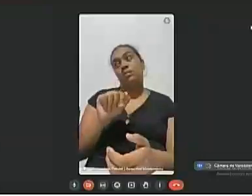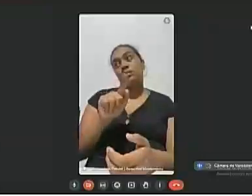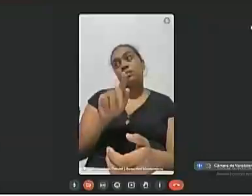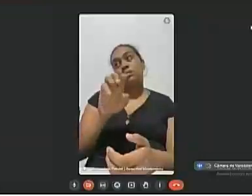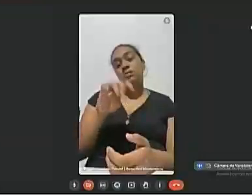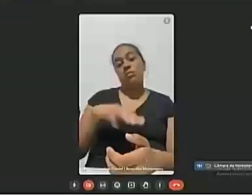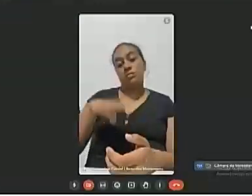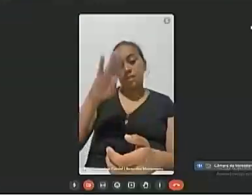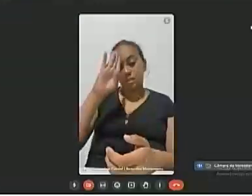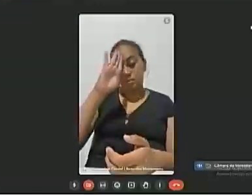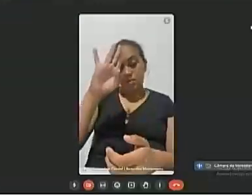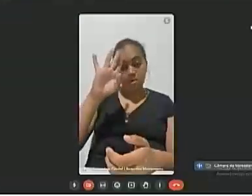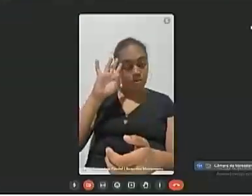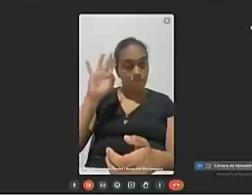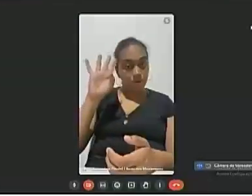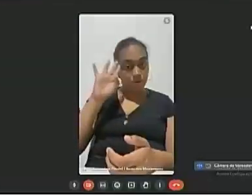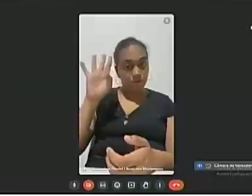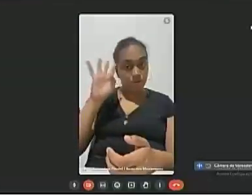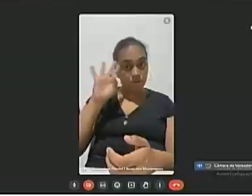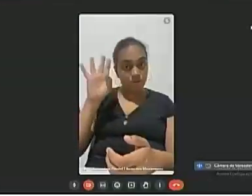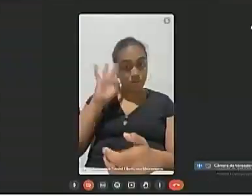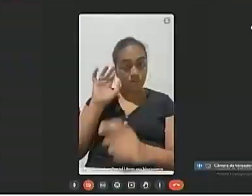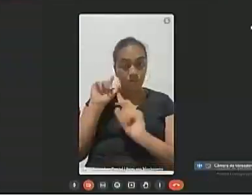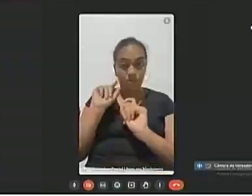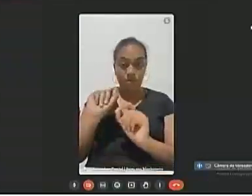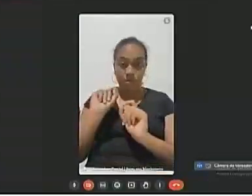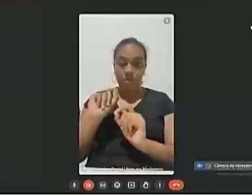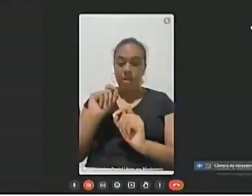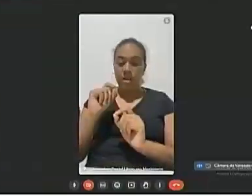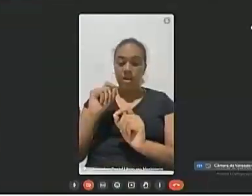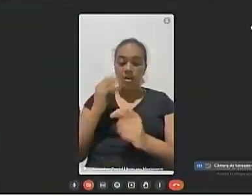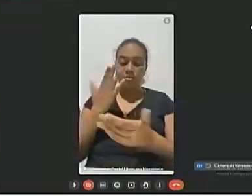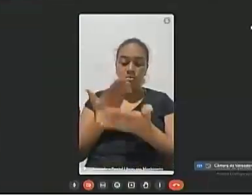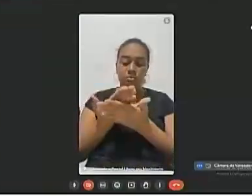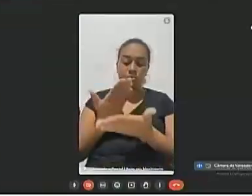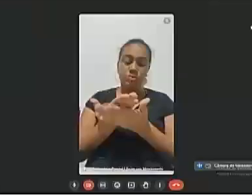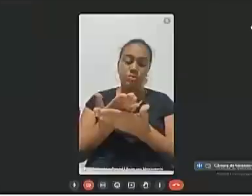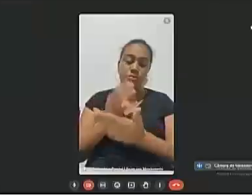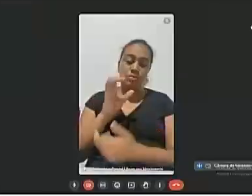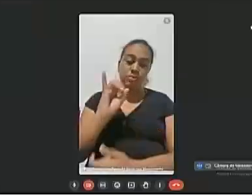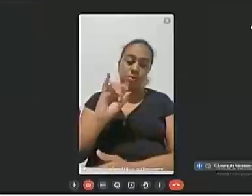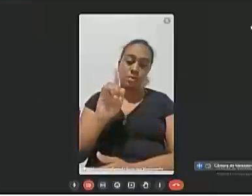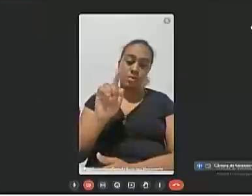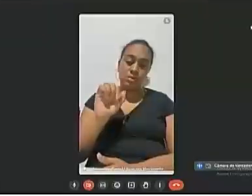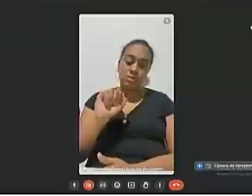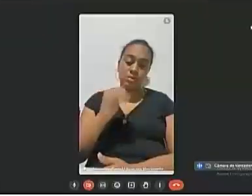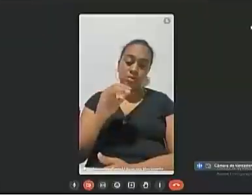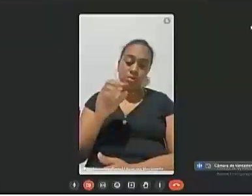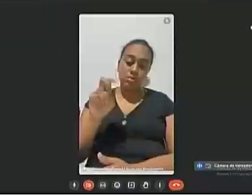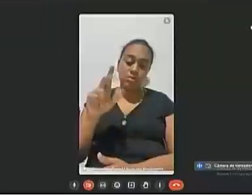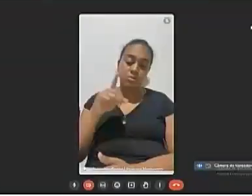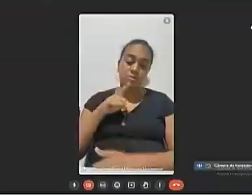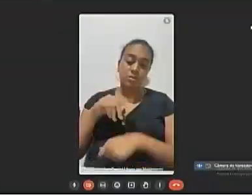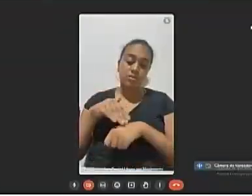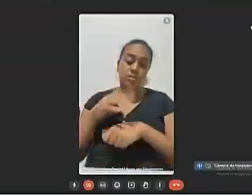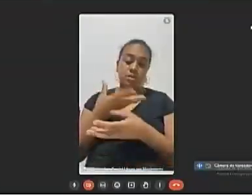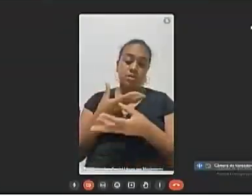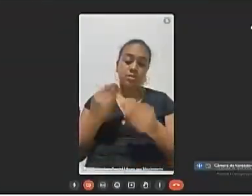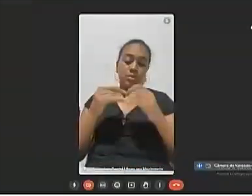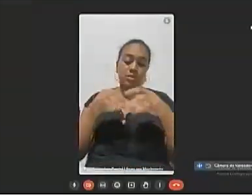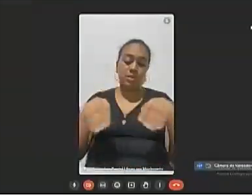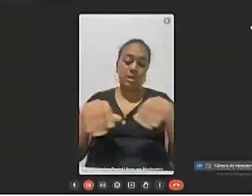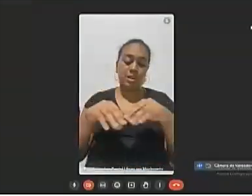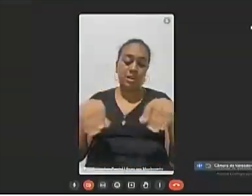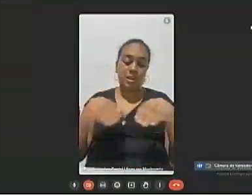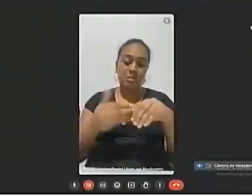Nós imaginamos o seguinte, conforme a geomorfologia da Calha do Iguaçu, da curva da ressaca para cima tem muita areia e da curva da ressaca para baixo tem